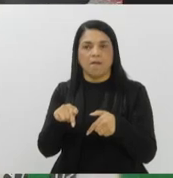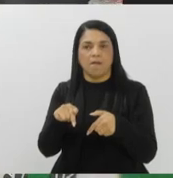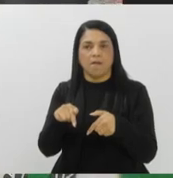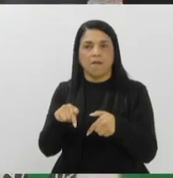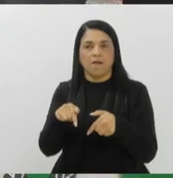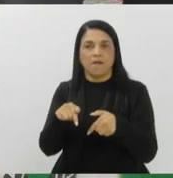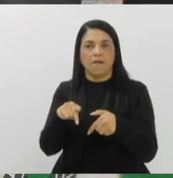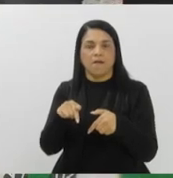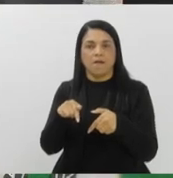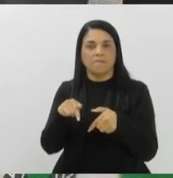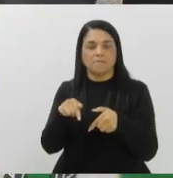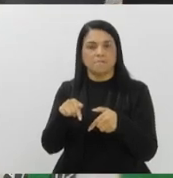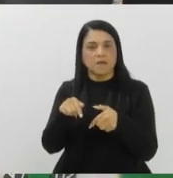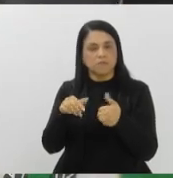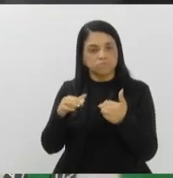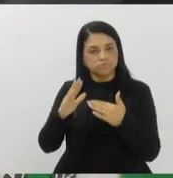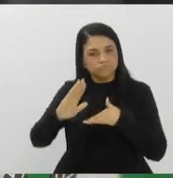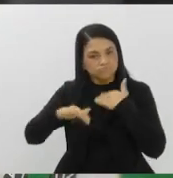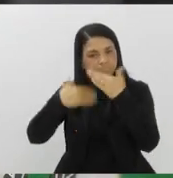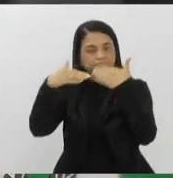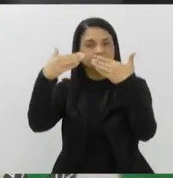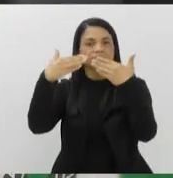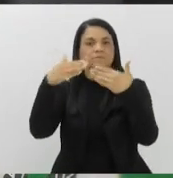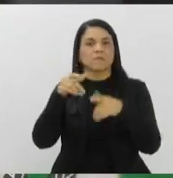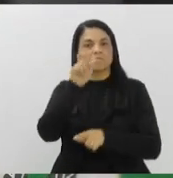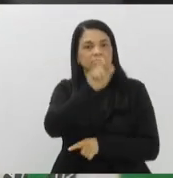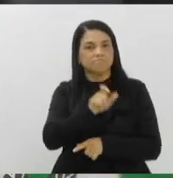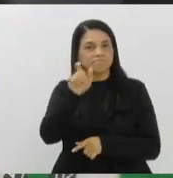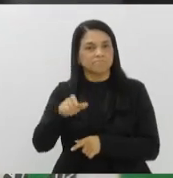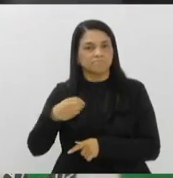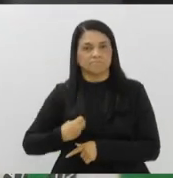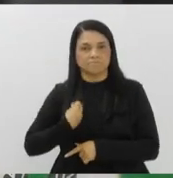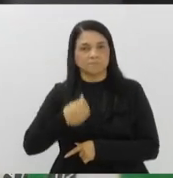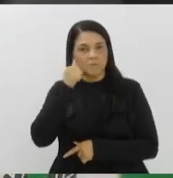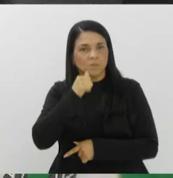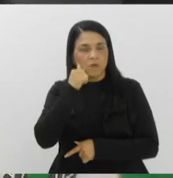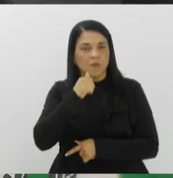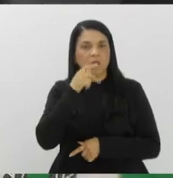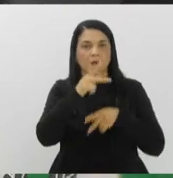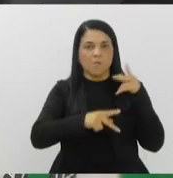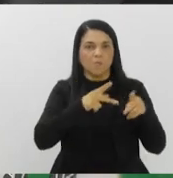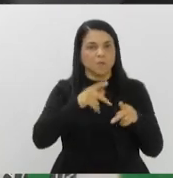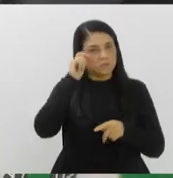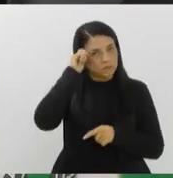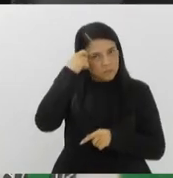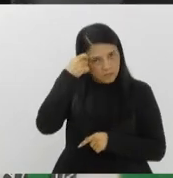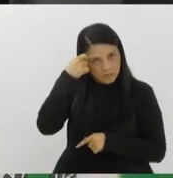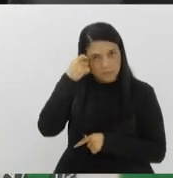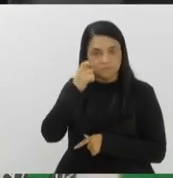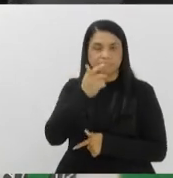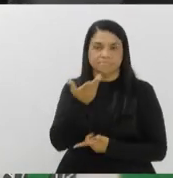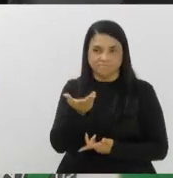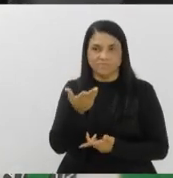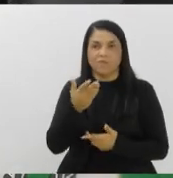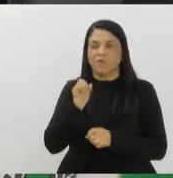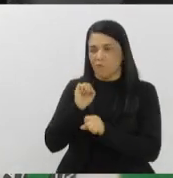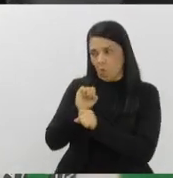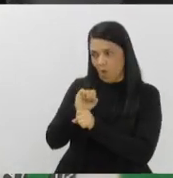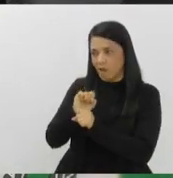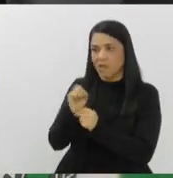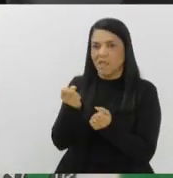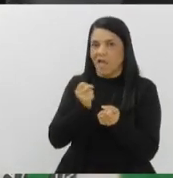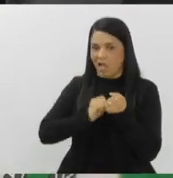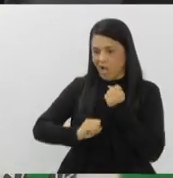para impactar a vida das nossas mulheres e da nossa população negra. Então, sem dúvida nenhuma, vou aguardar